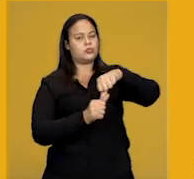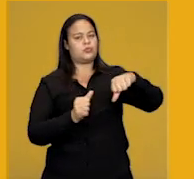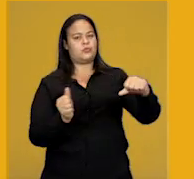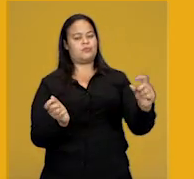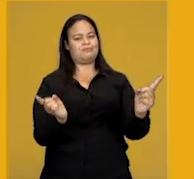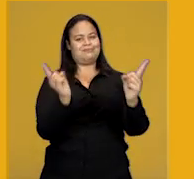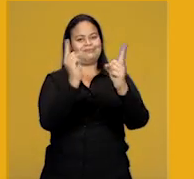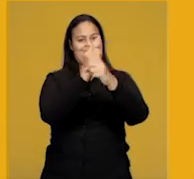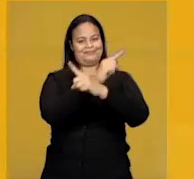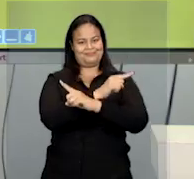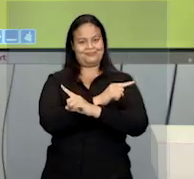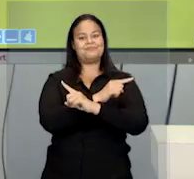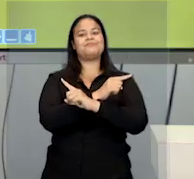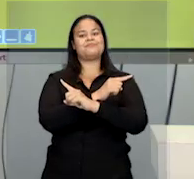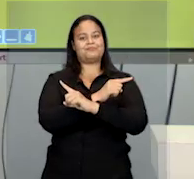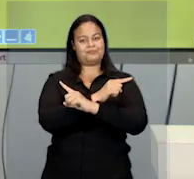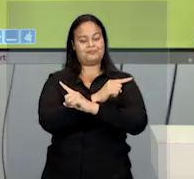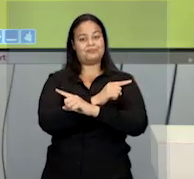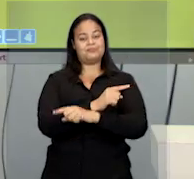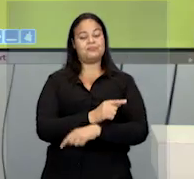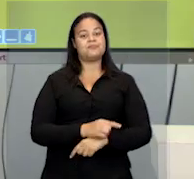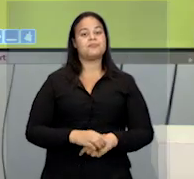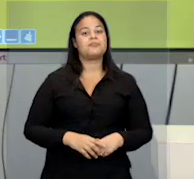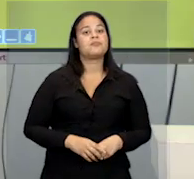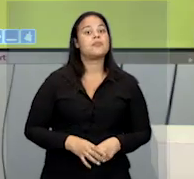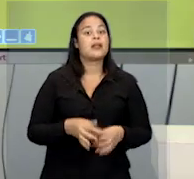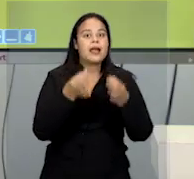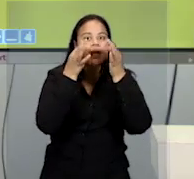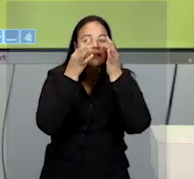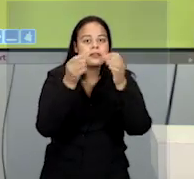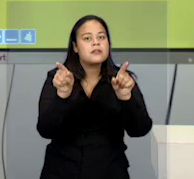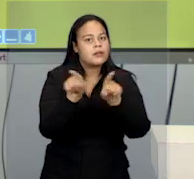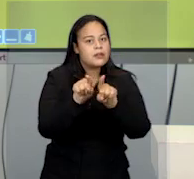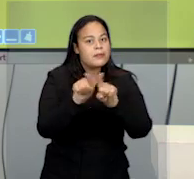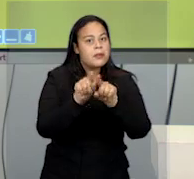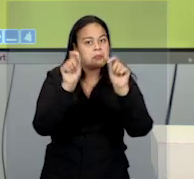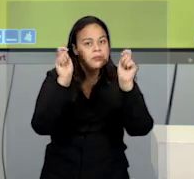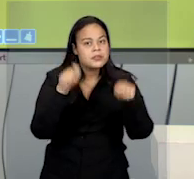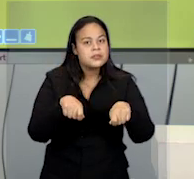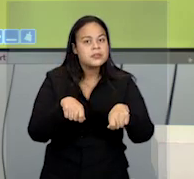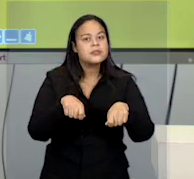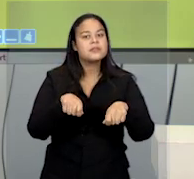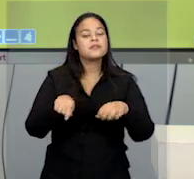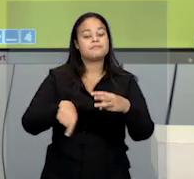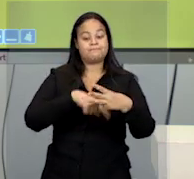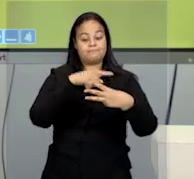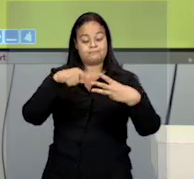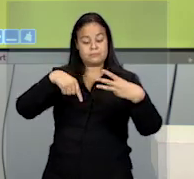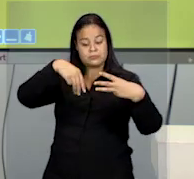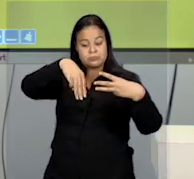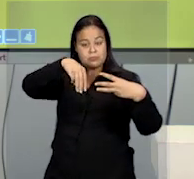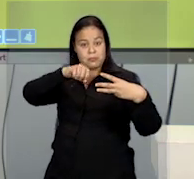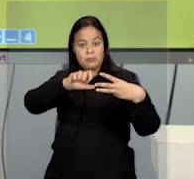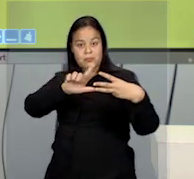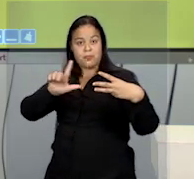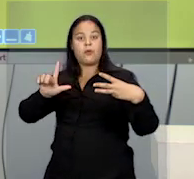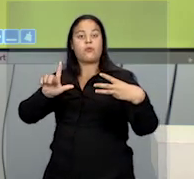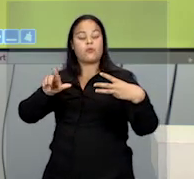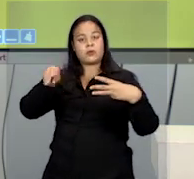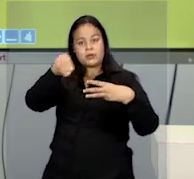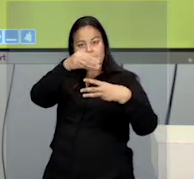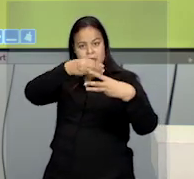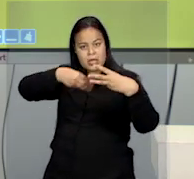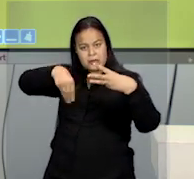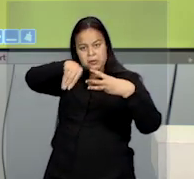contrário. Uma outra coisa que temos que ficar atento aqui agora. Eu tenho 3 mols desse